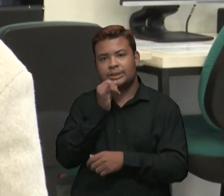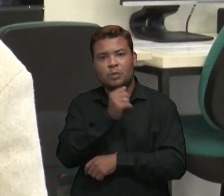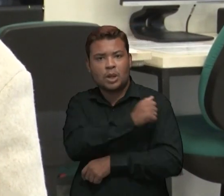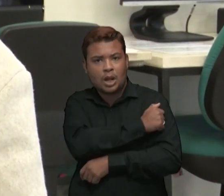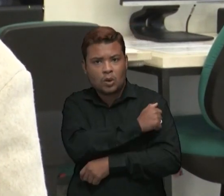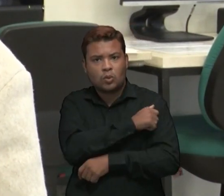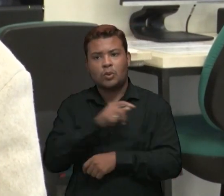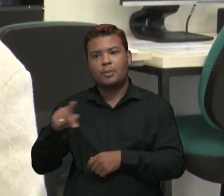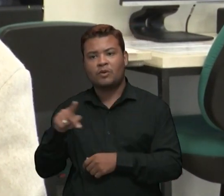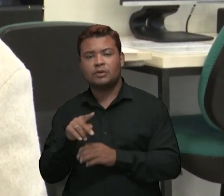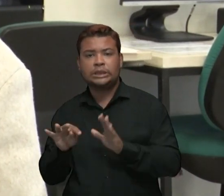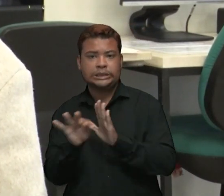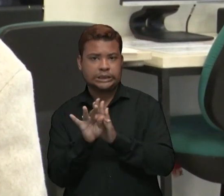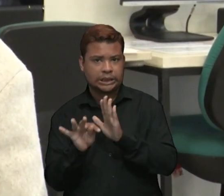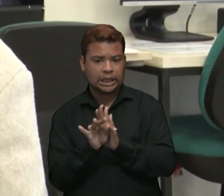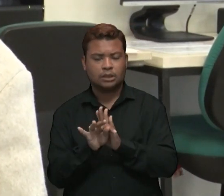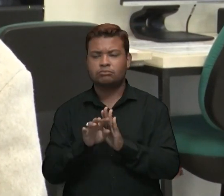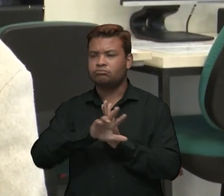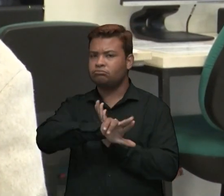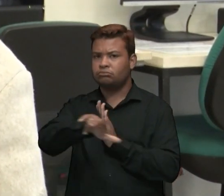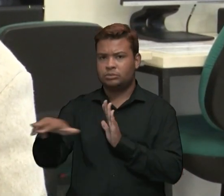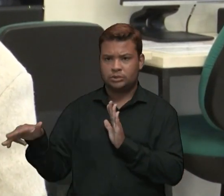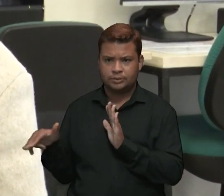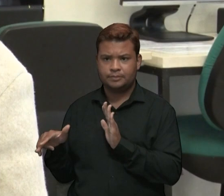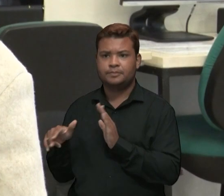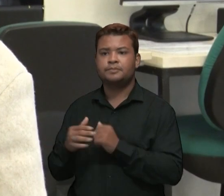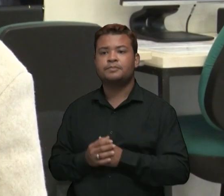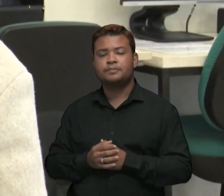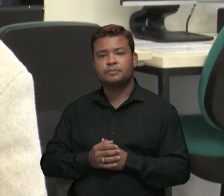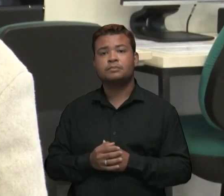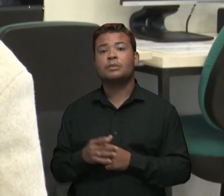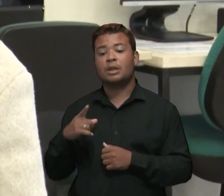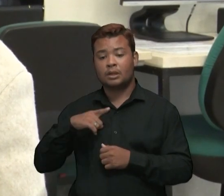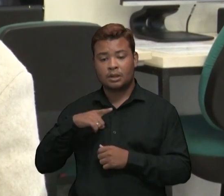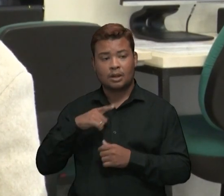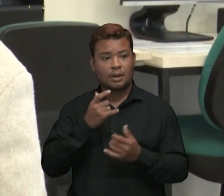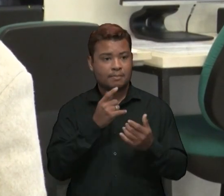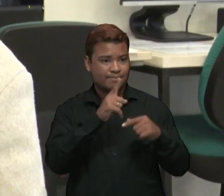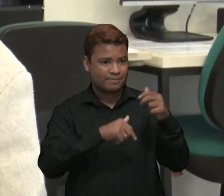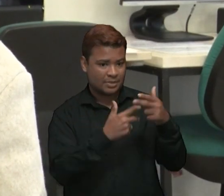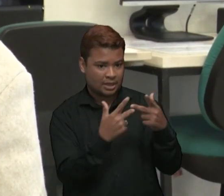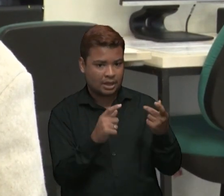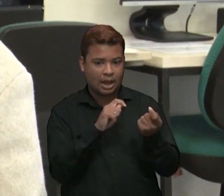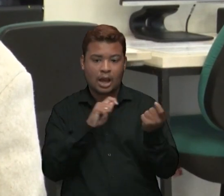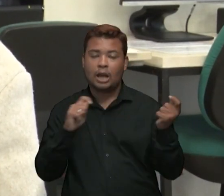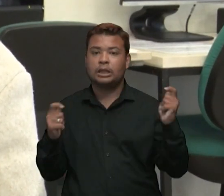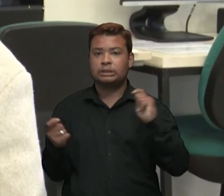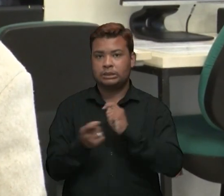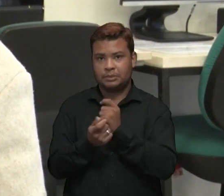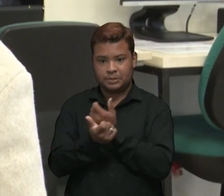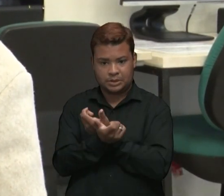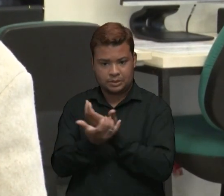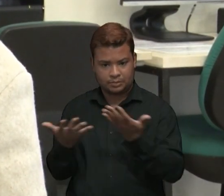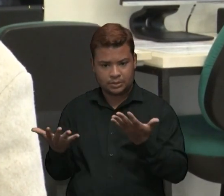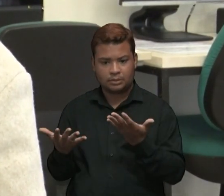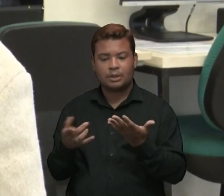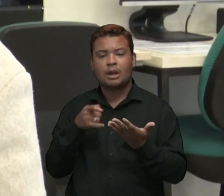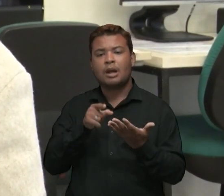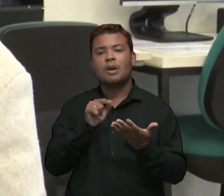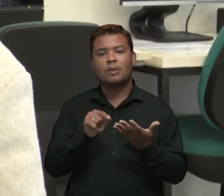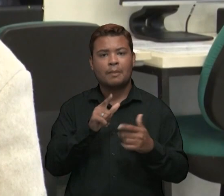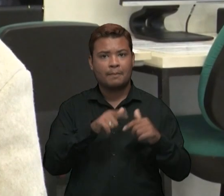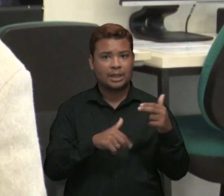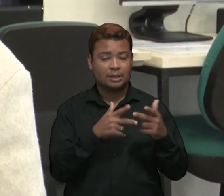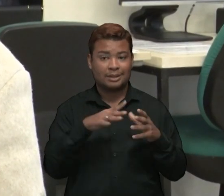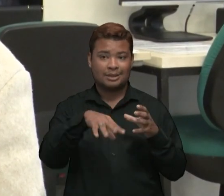técnicos administrativos, e basicamente a gente faz adaptação de materiais informacionais, que são aqueles materiais utilizados nas disciplinas dos